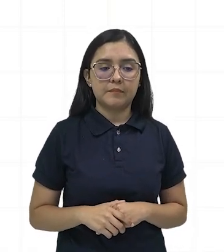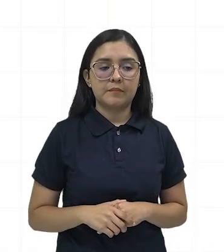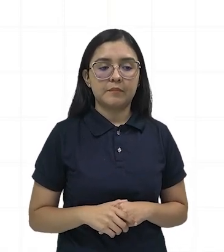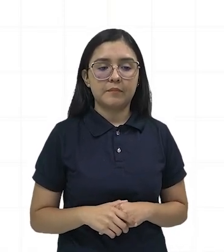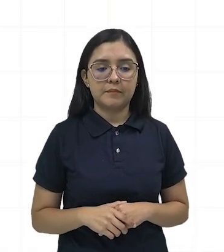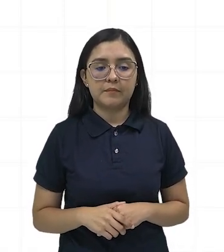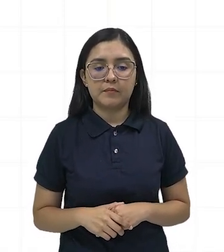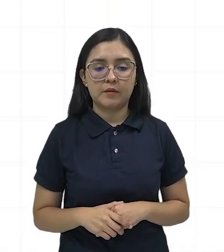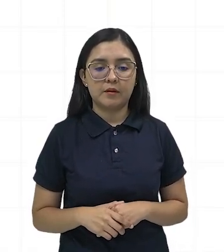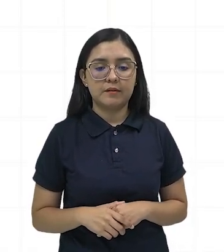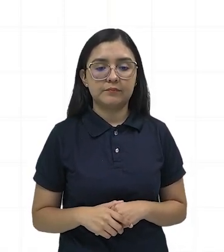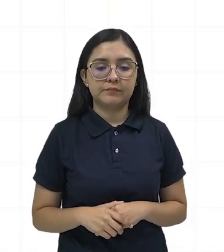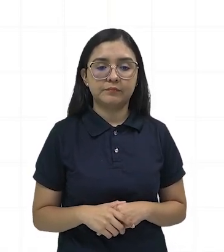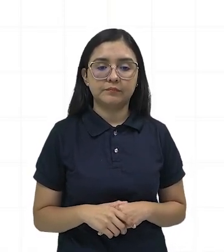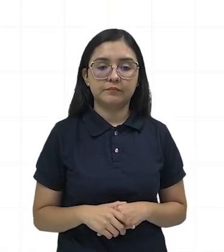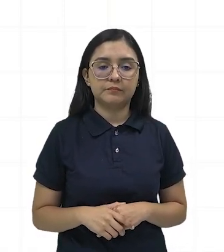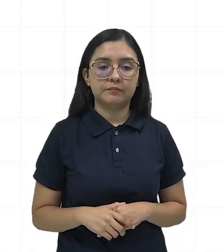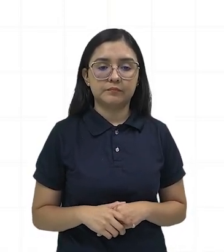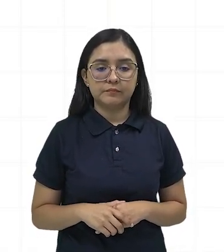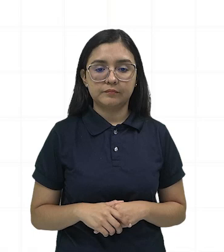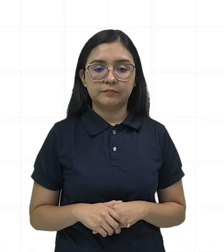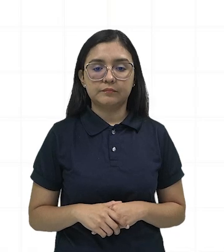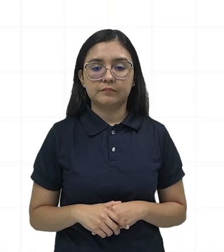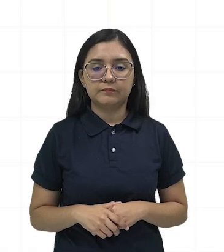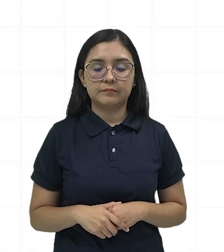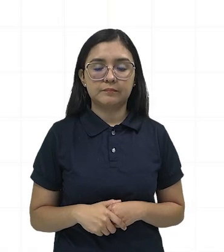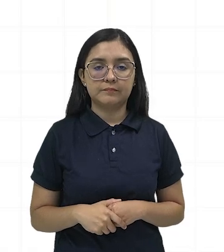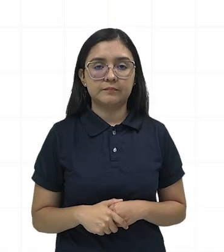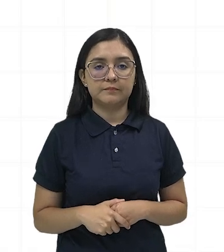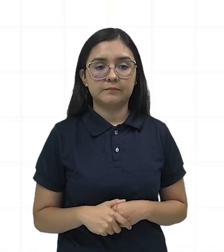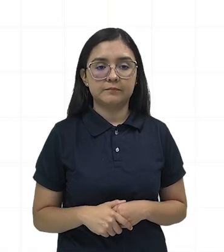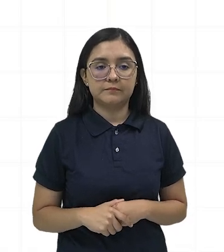Triângulo equilátero. Muito bem.